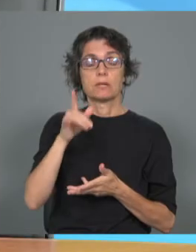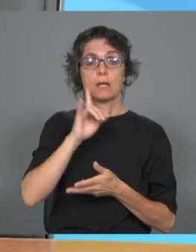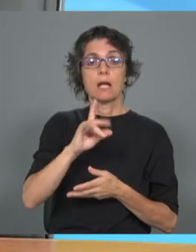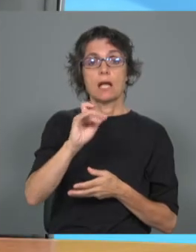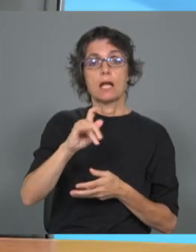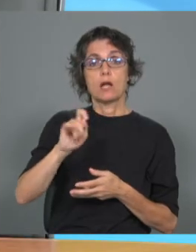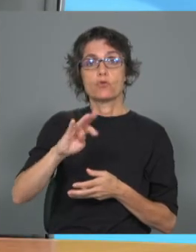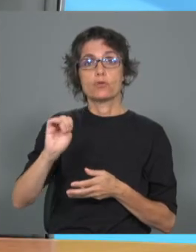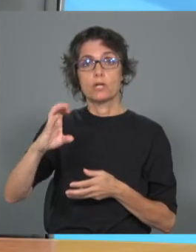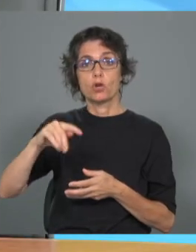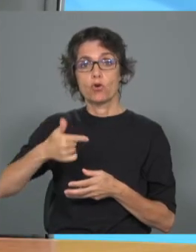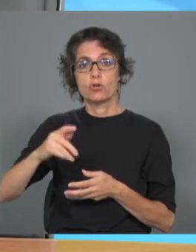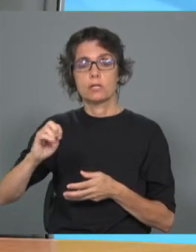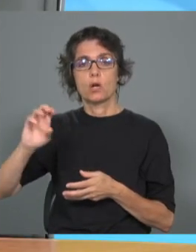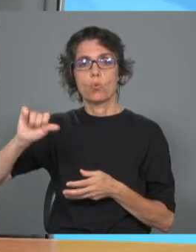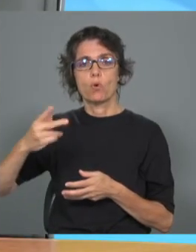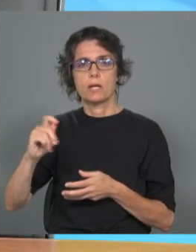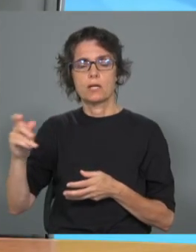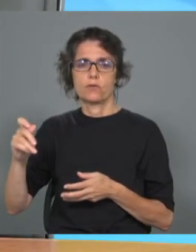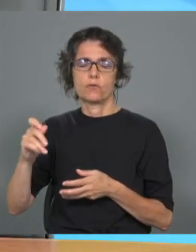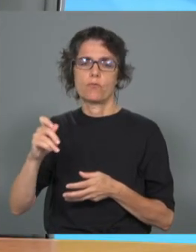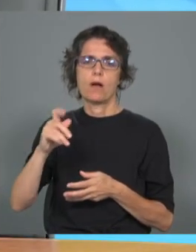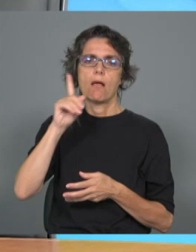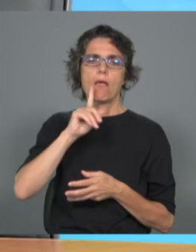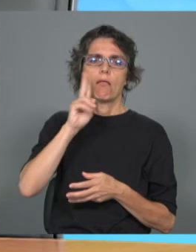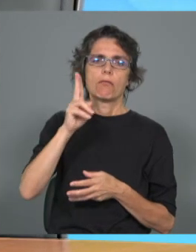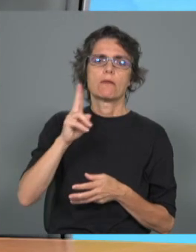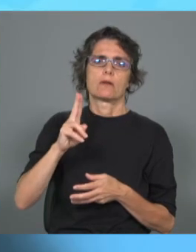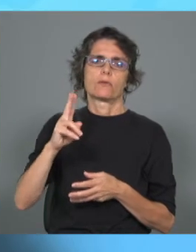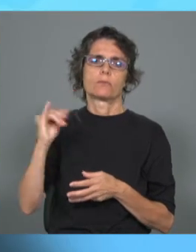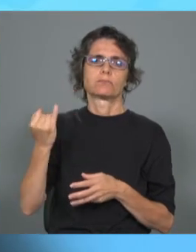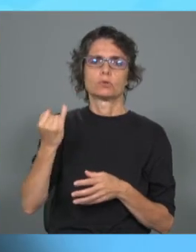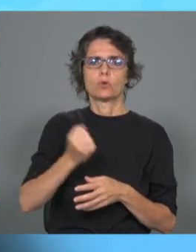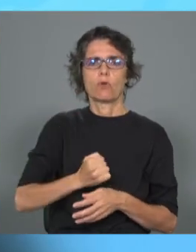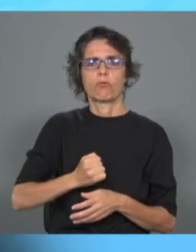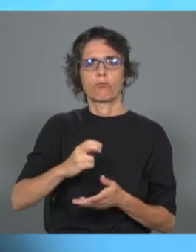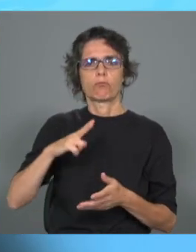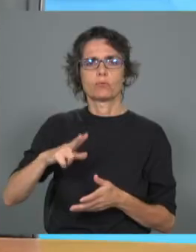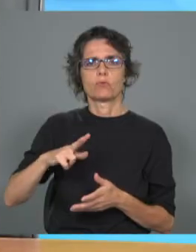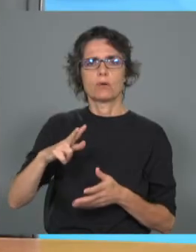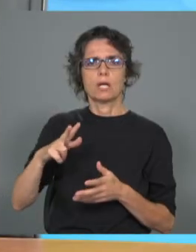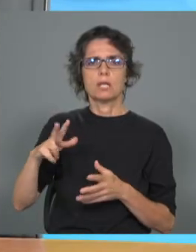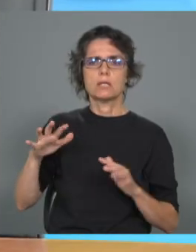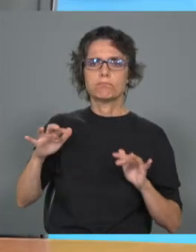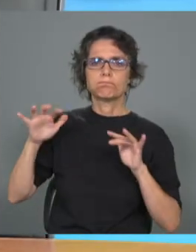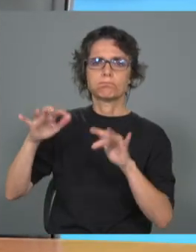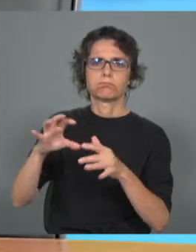Costa Quaresma, a diretora da Obra Católica Portuguesa de Migrações. Boa tarde, obrigado por estar aqui no programa Eclésia.